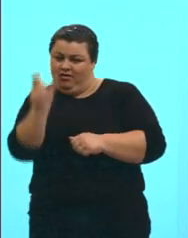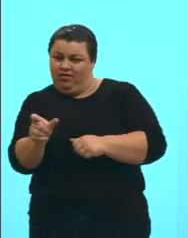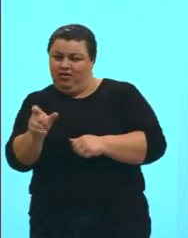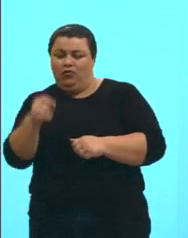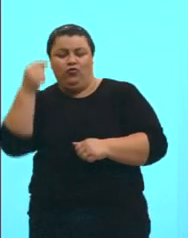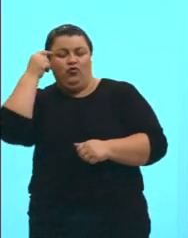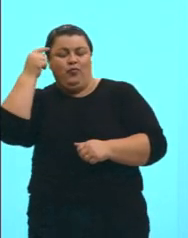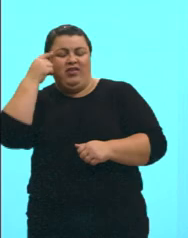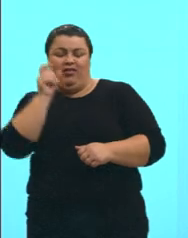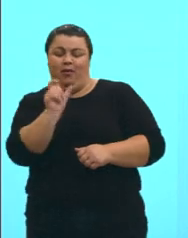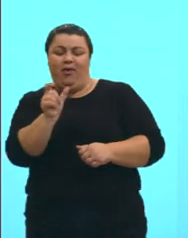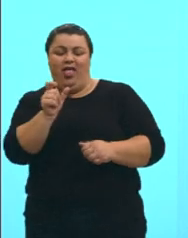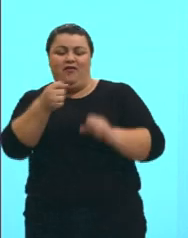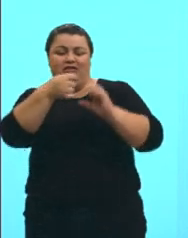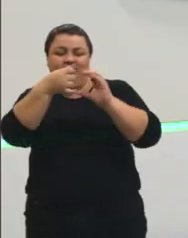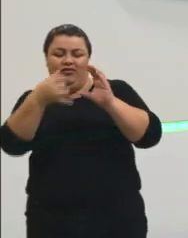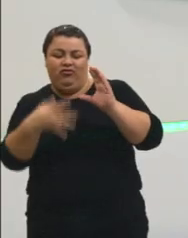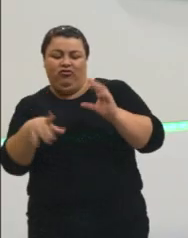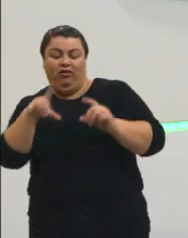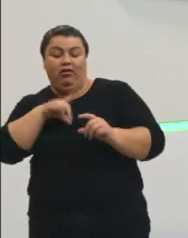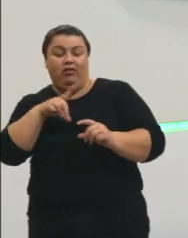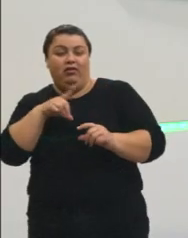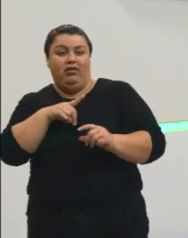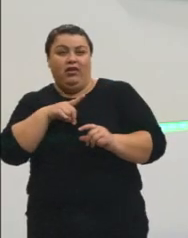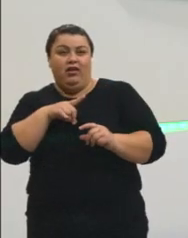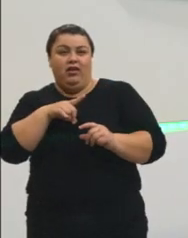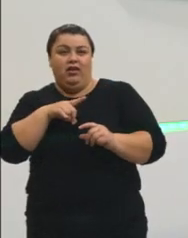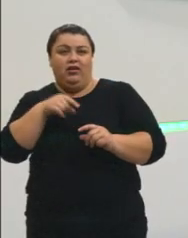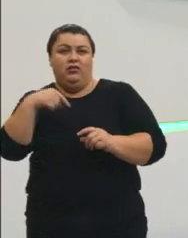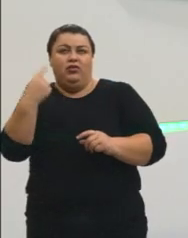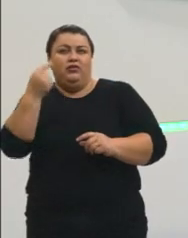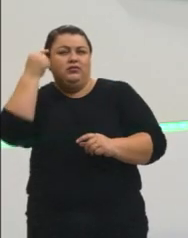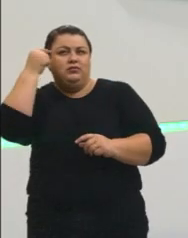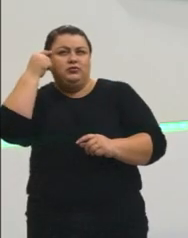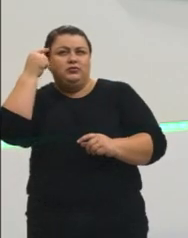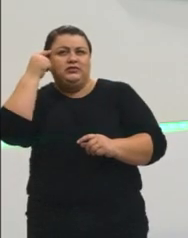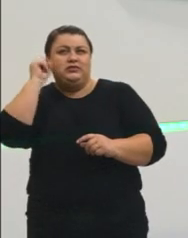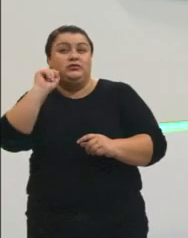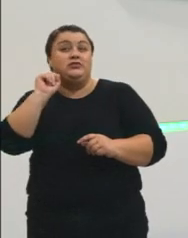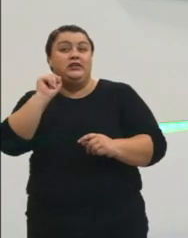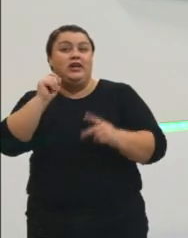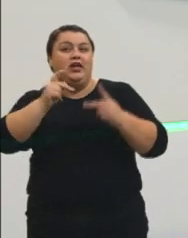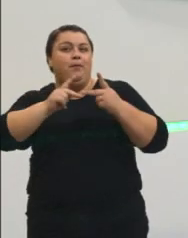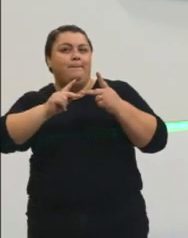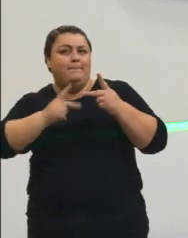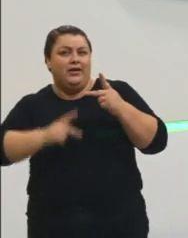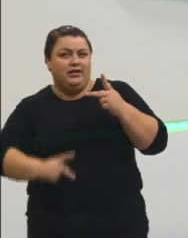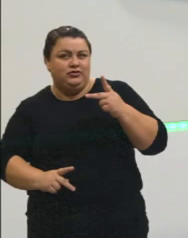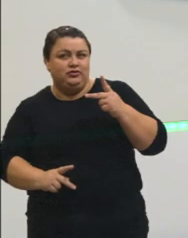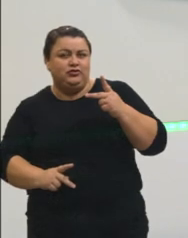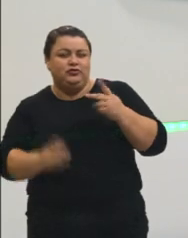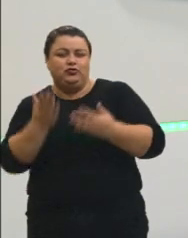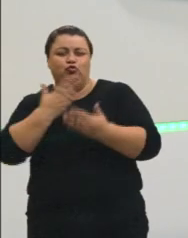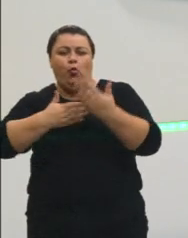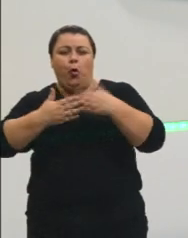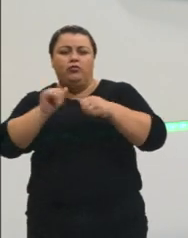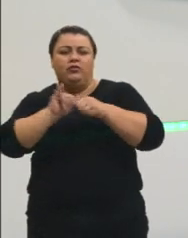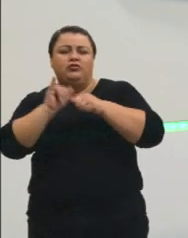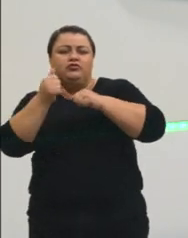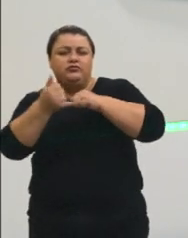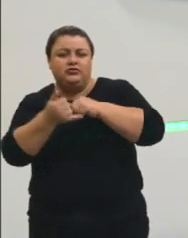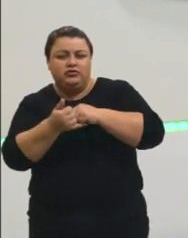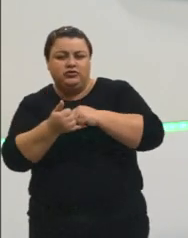as características que elas têm e a gente tá pensando em Paradigma todos os adjetivos